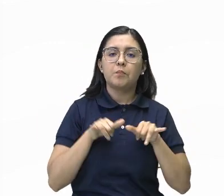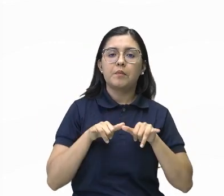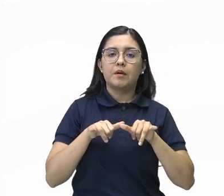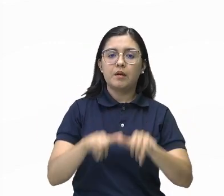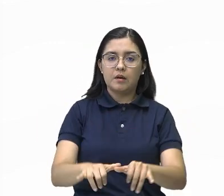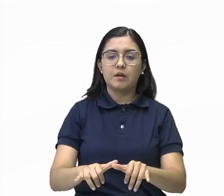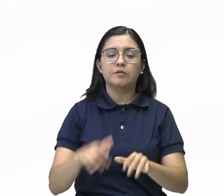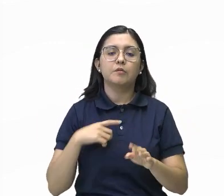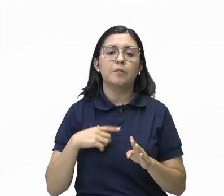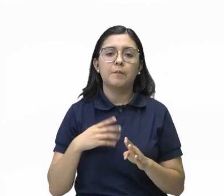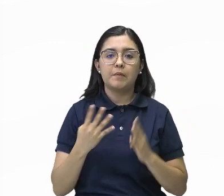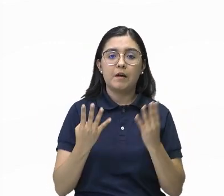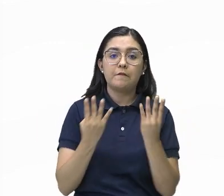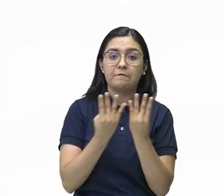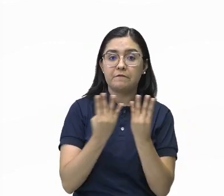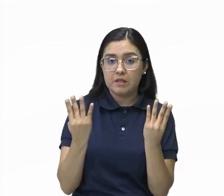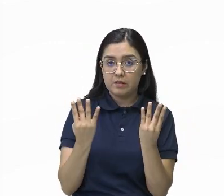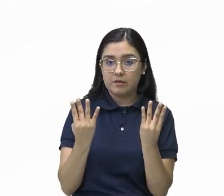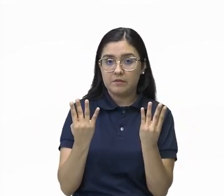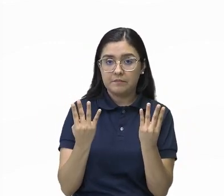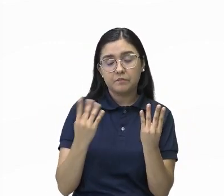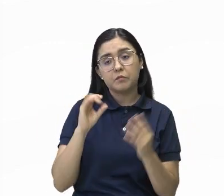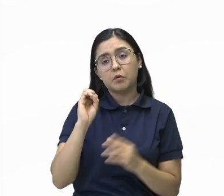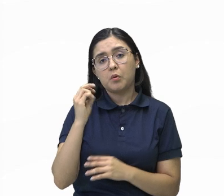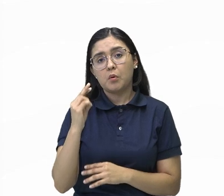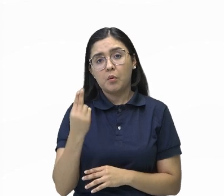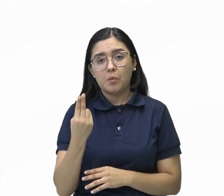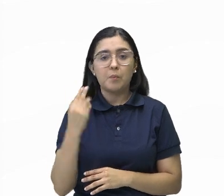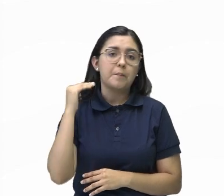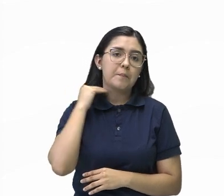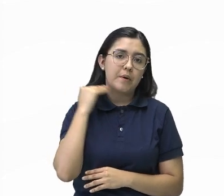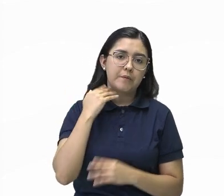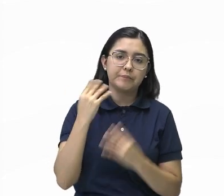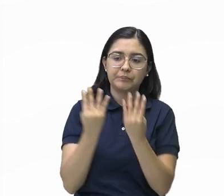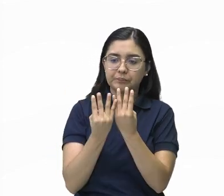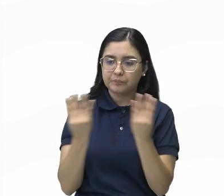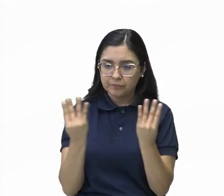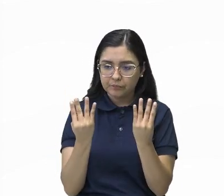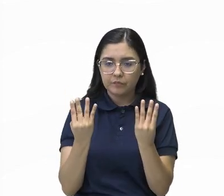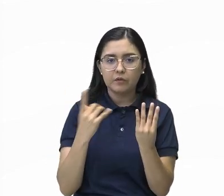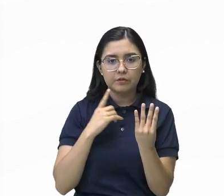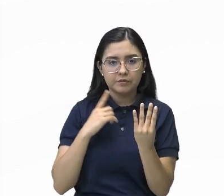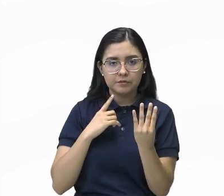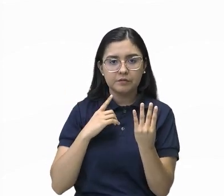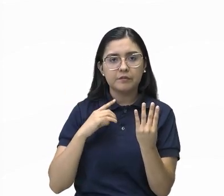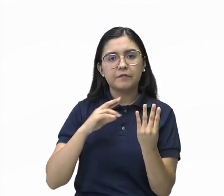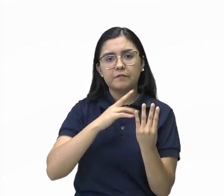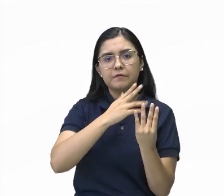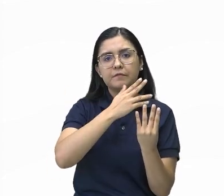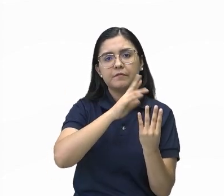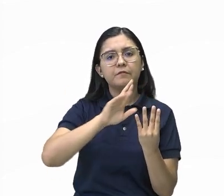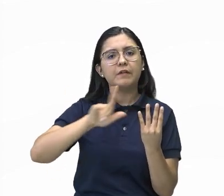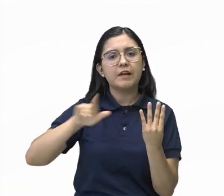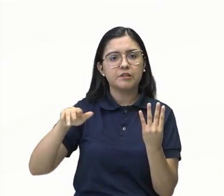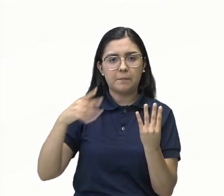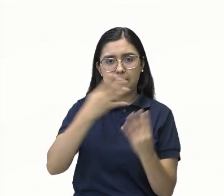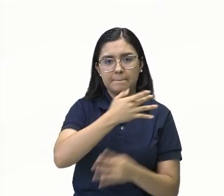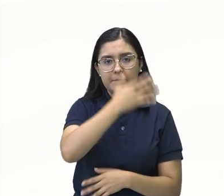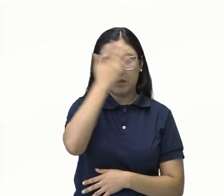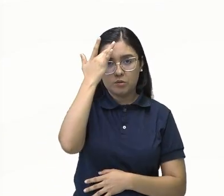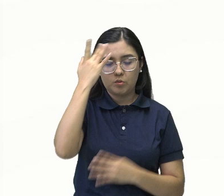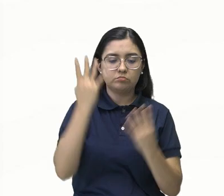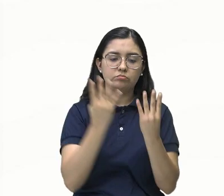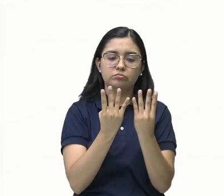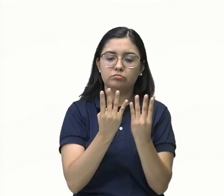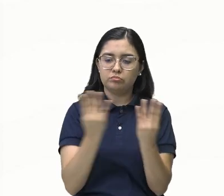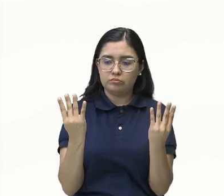supermercado ou em uma fila do banco. Tá bom? Então, nós temos ali, né, várias pessoas ali na fila. Vamos